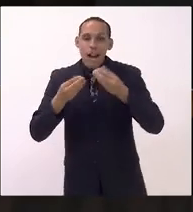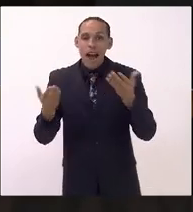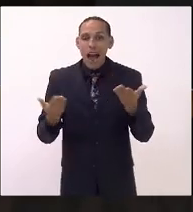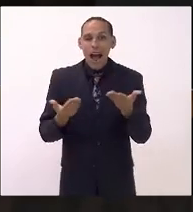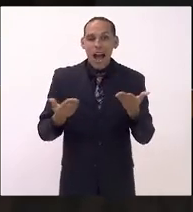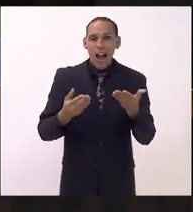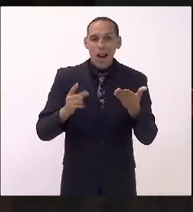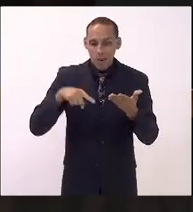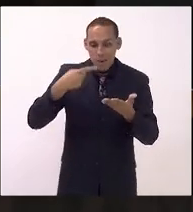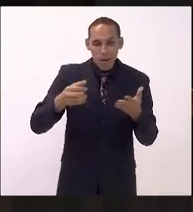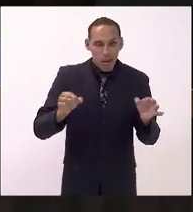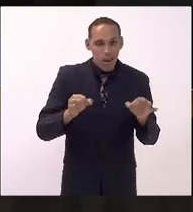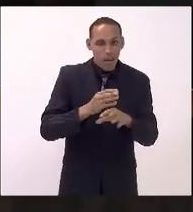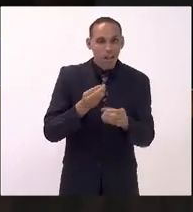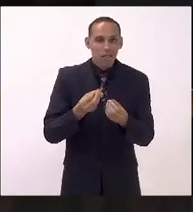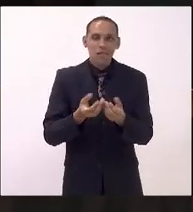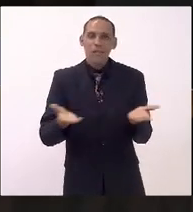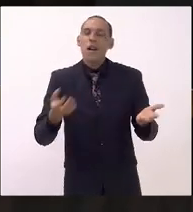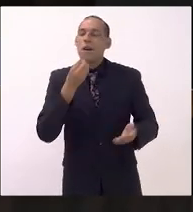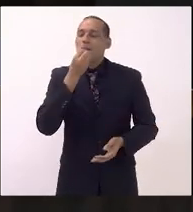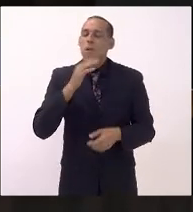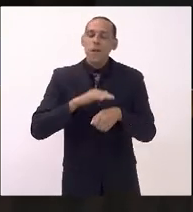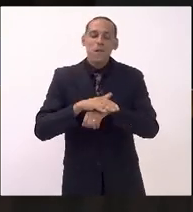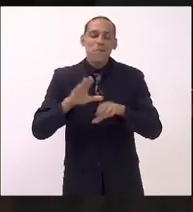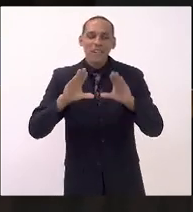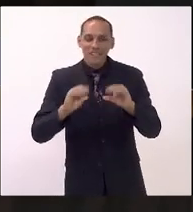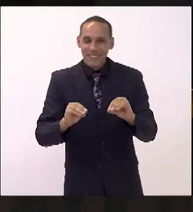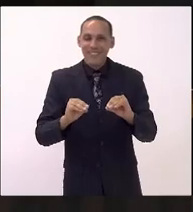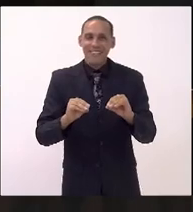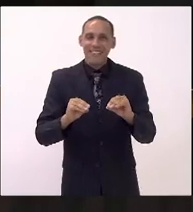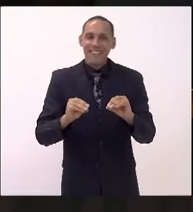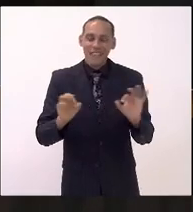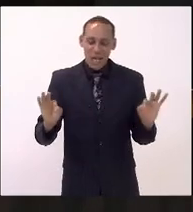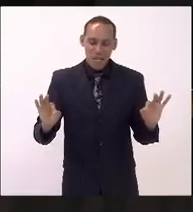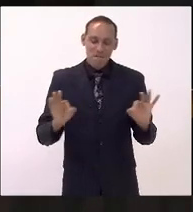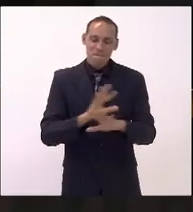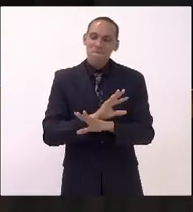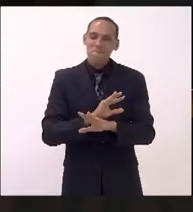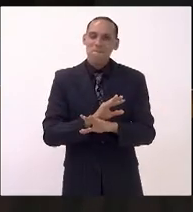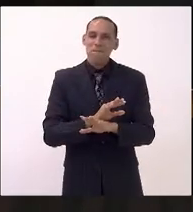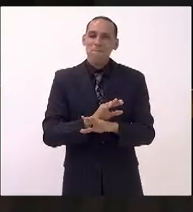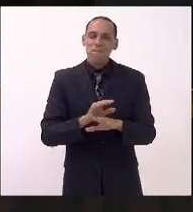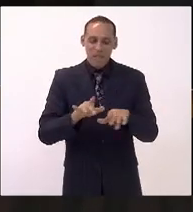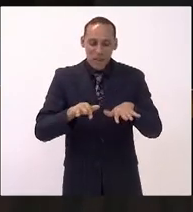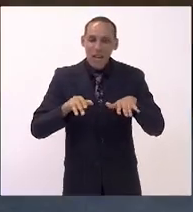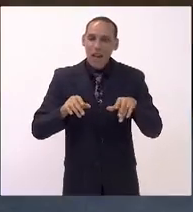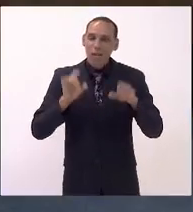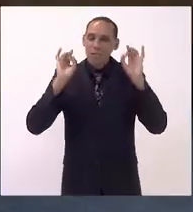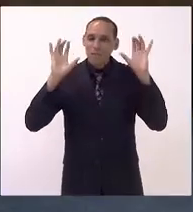após o encerramento. Tenham todos uma boa noite e declaro encerrada a presente